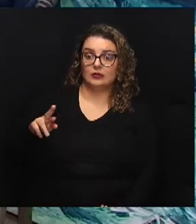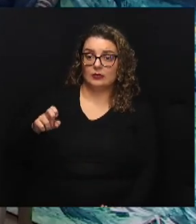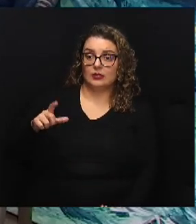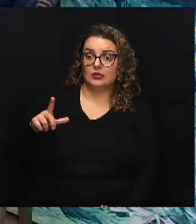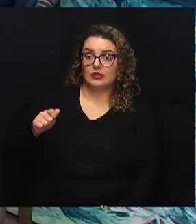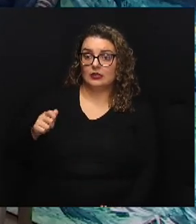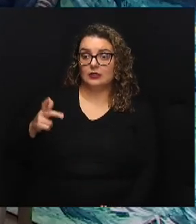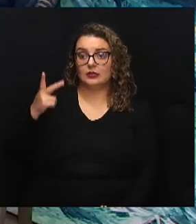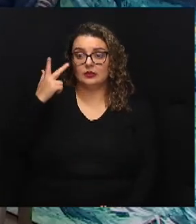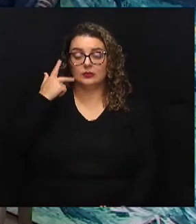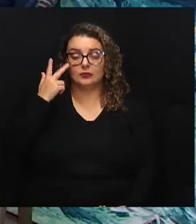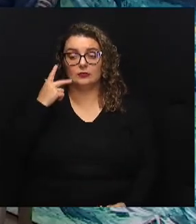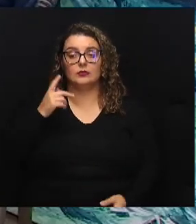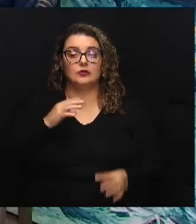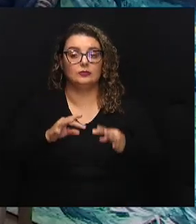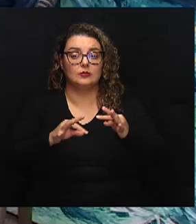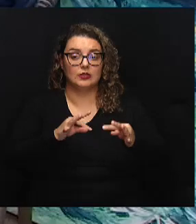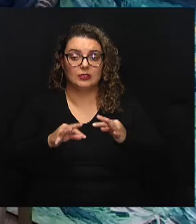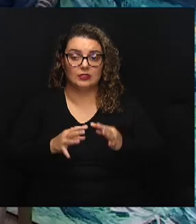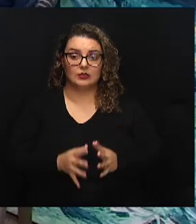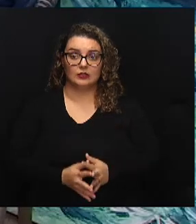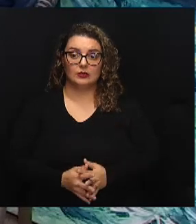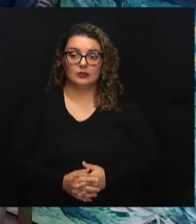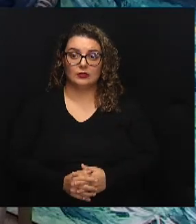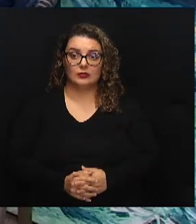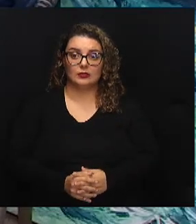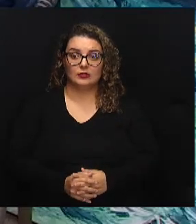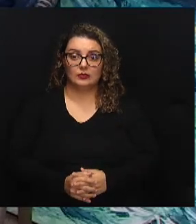geralmente feita